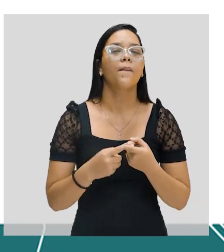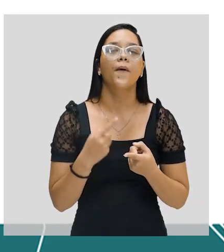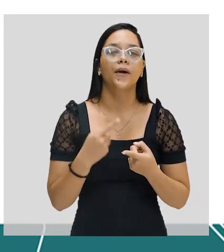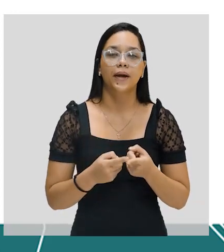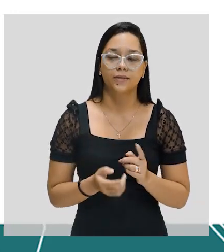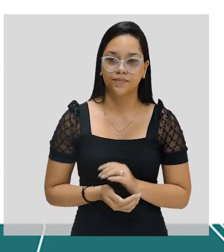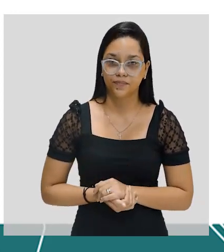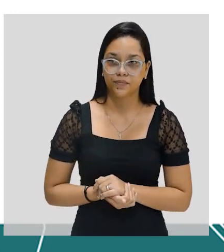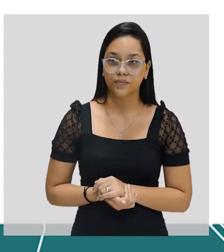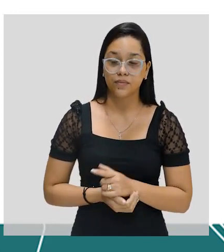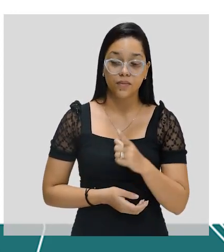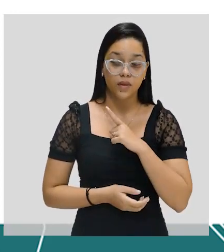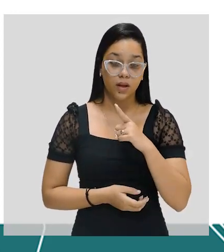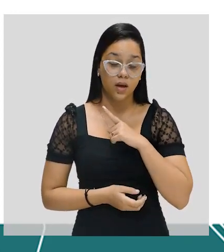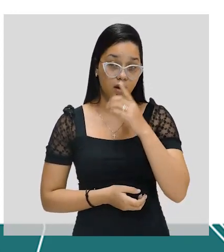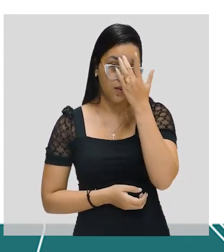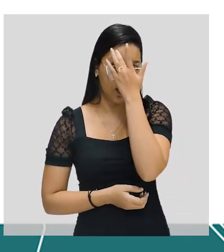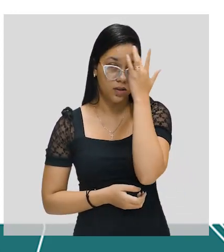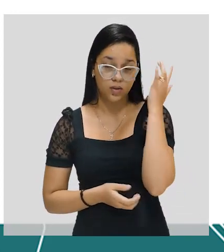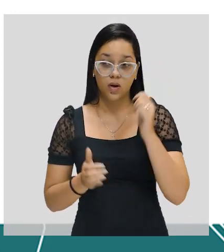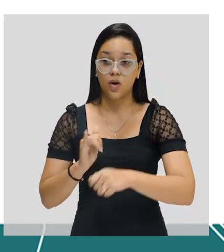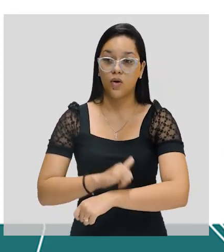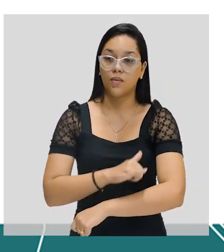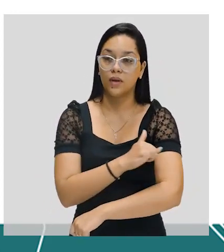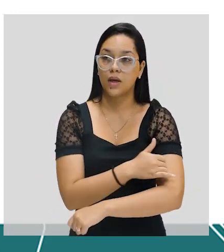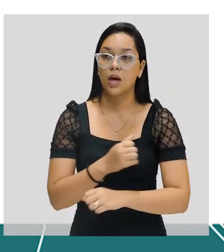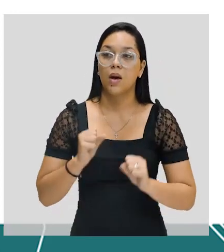professor? Porque uma pessoa obesa,